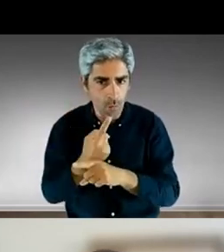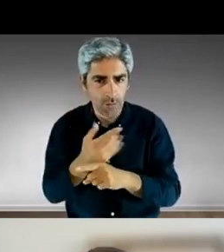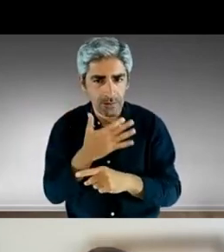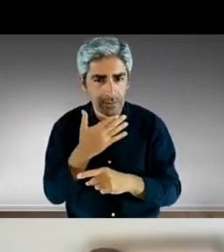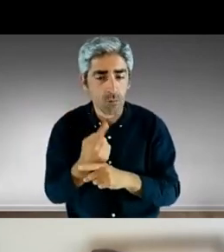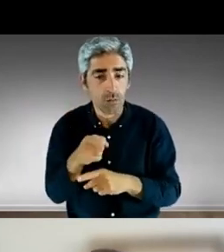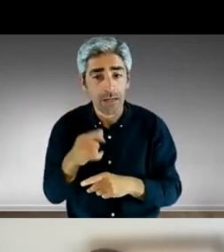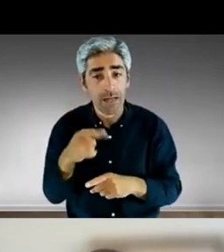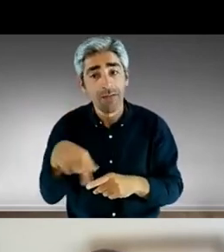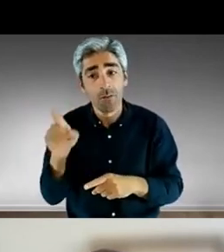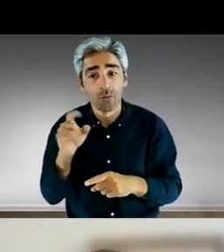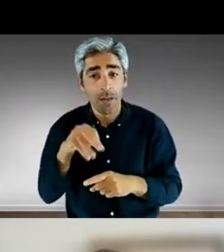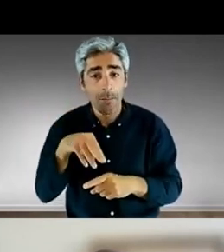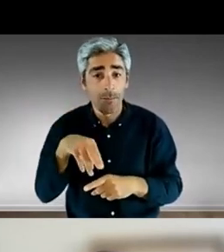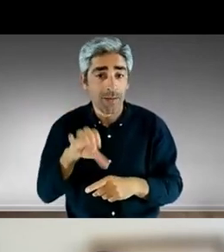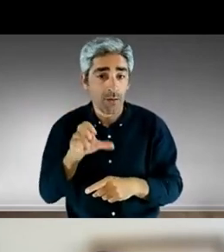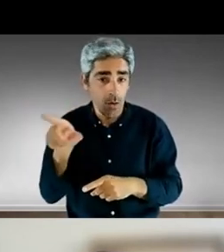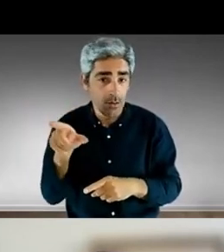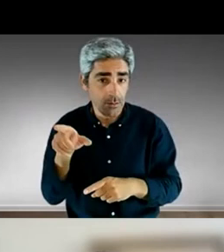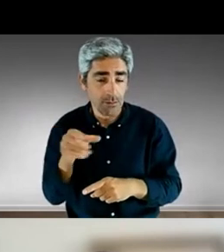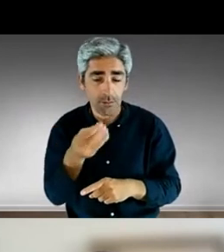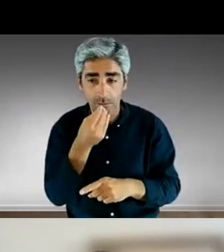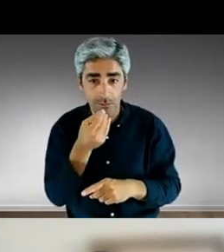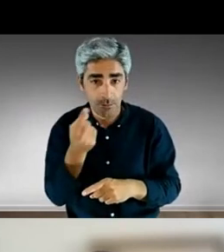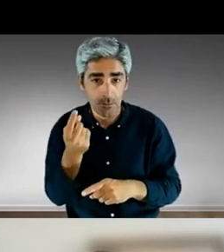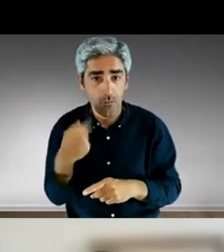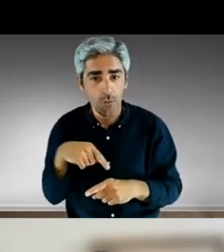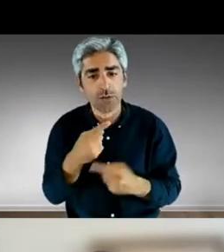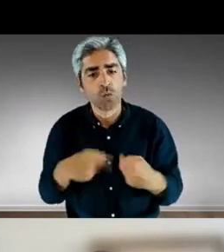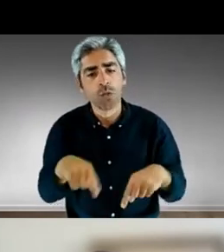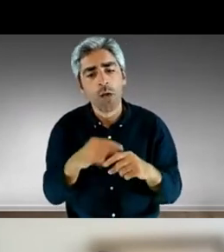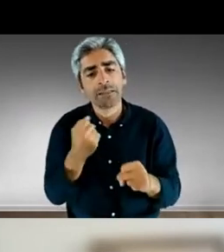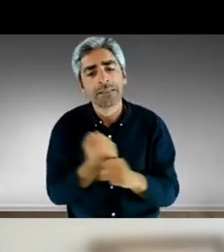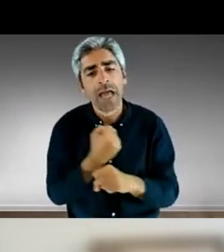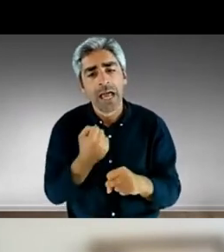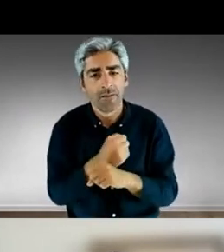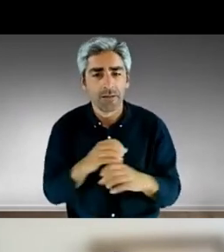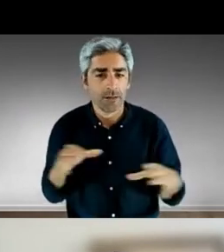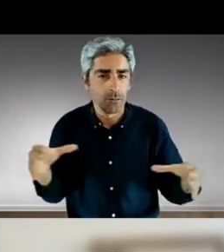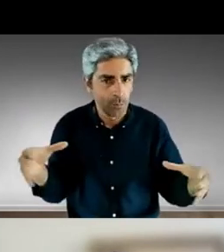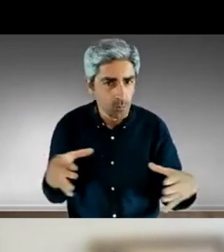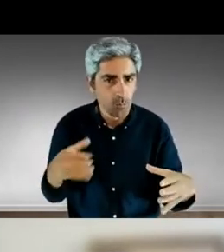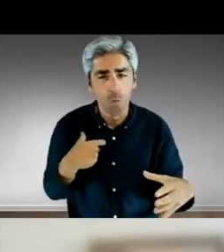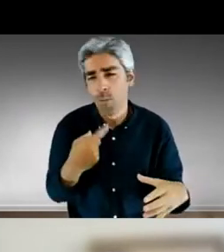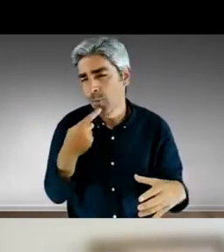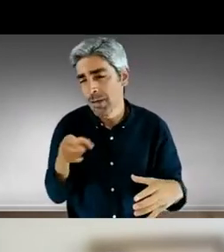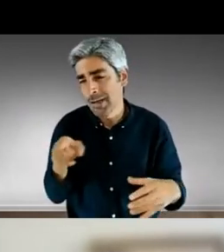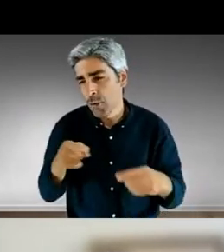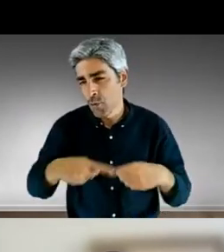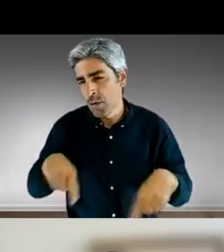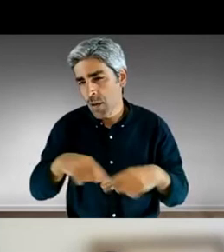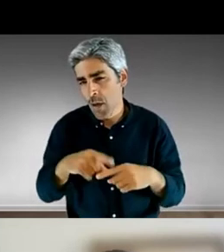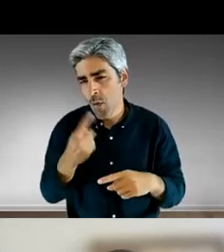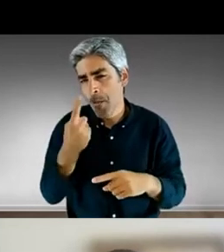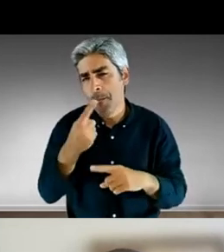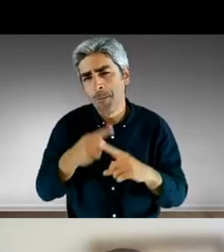depois dessa ida ao McDonald's, nós tivemos uma reunião de serviço, e eu perguntei nessa reunião, meio ano